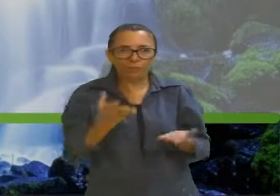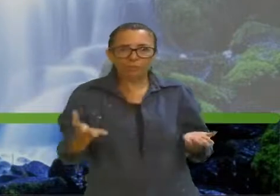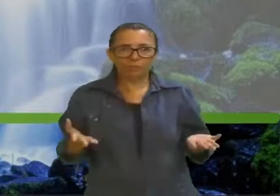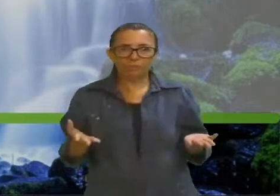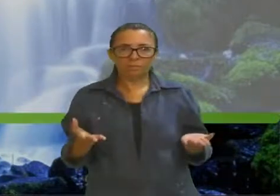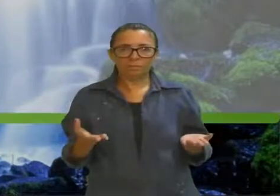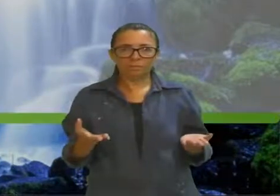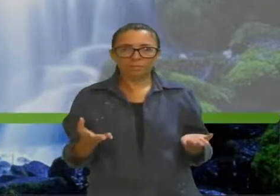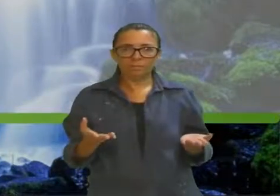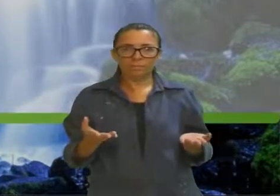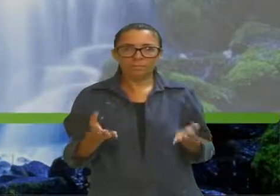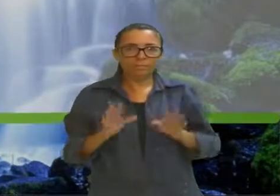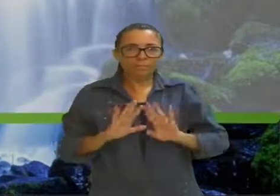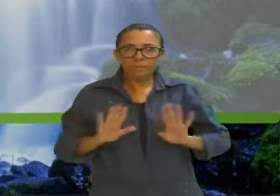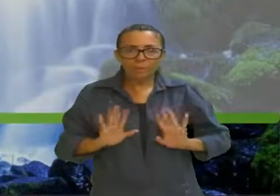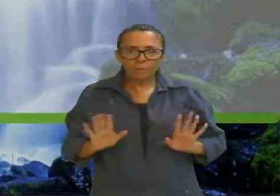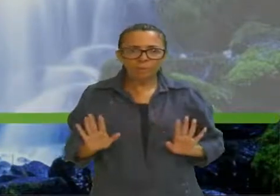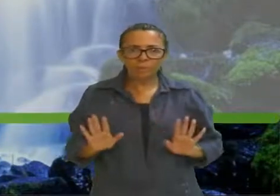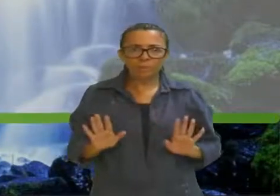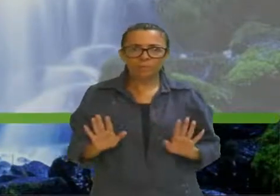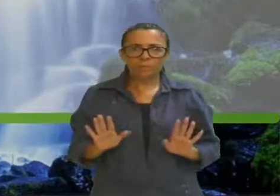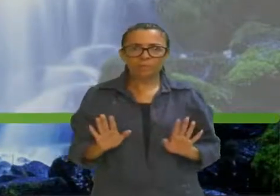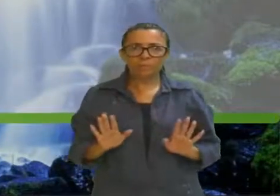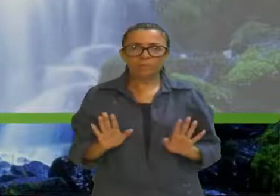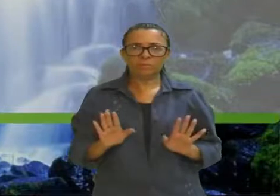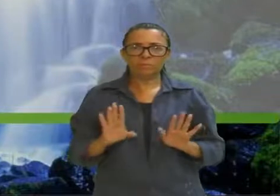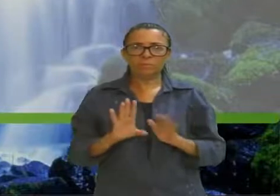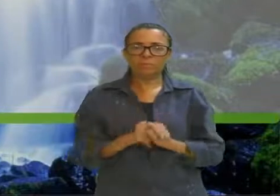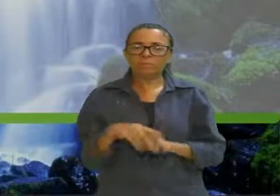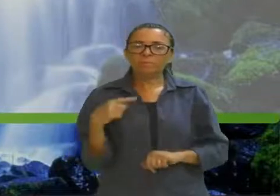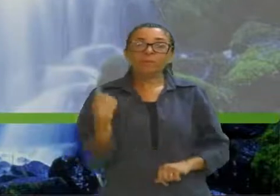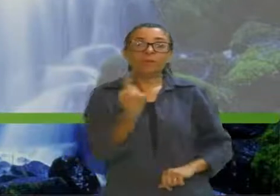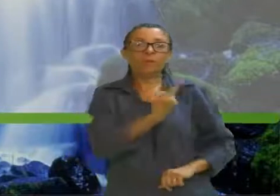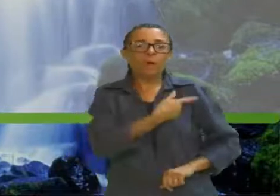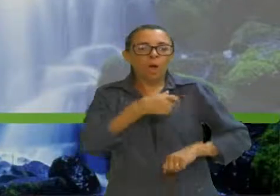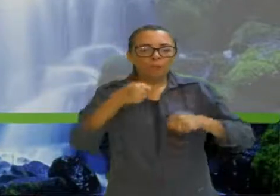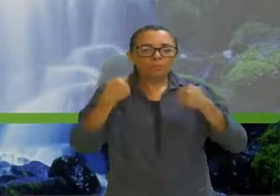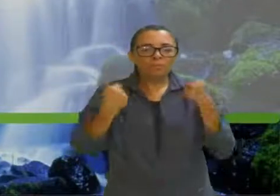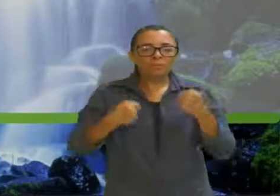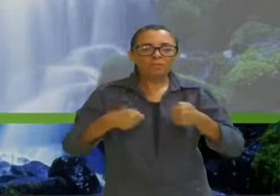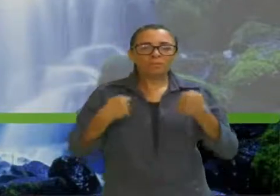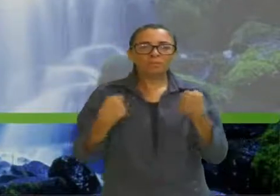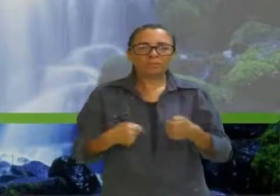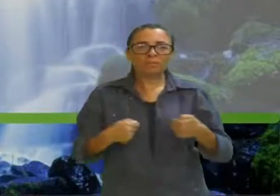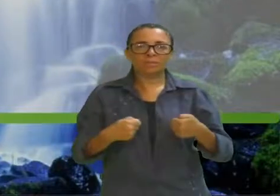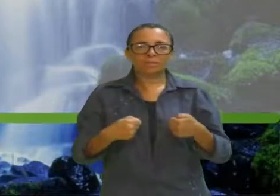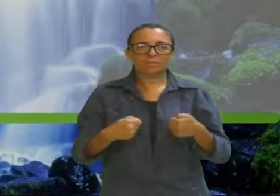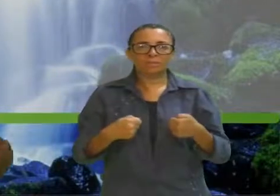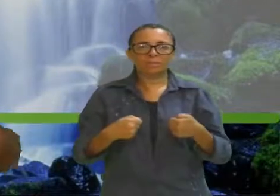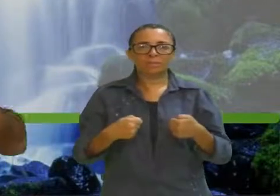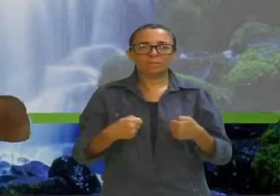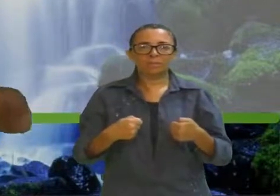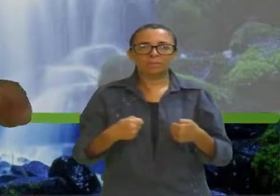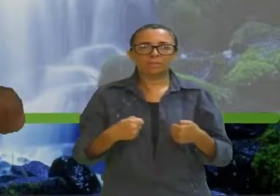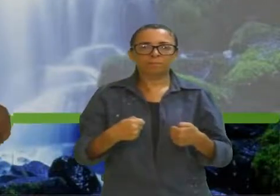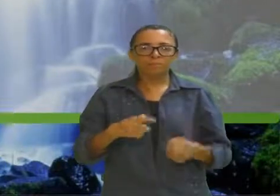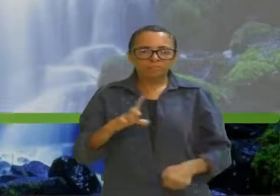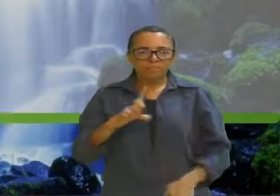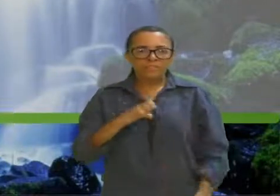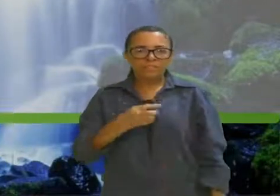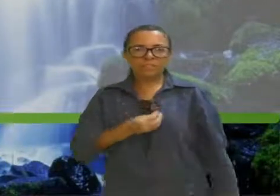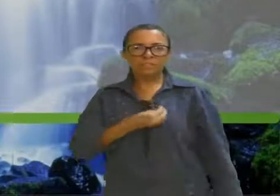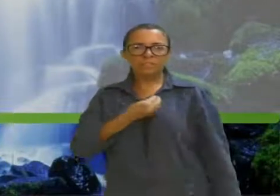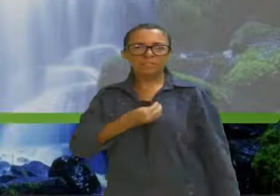se nós não incorporarmos aquela palavra, que ela não venha fazer vida no nosso